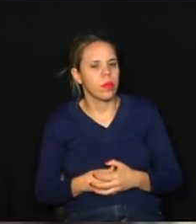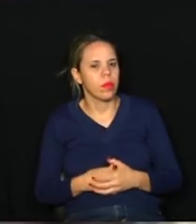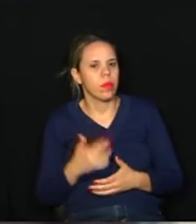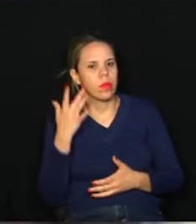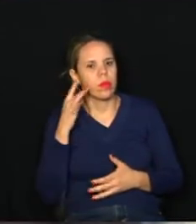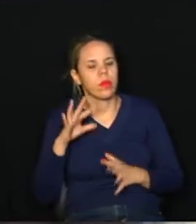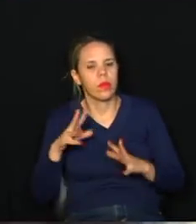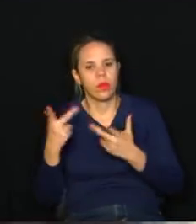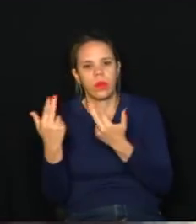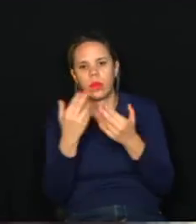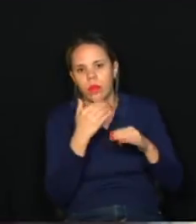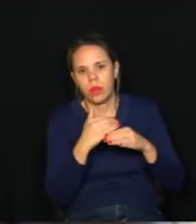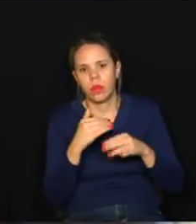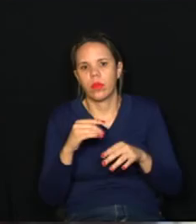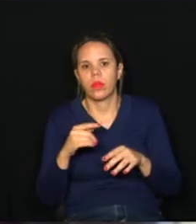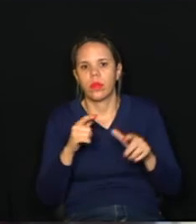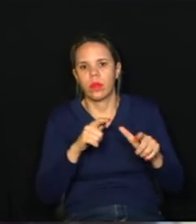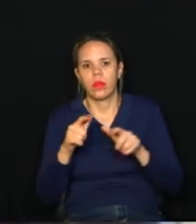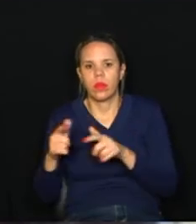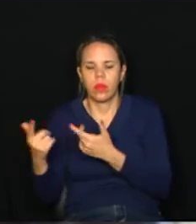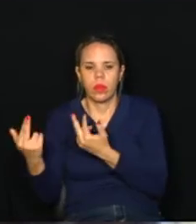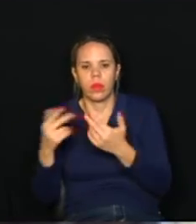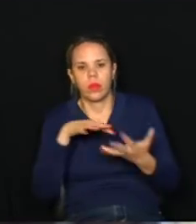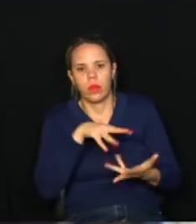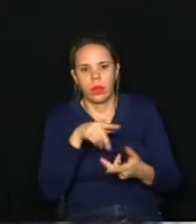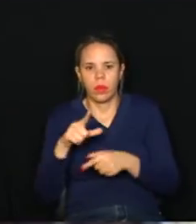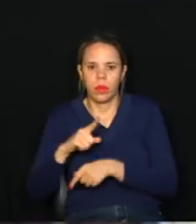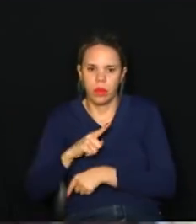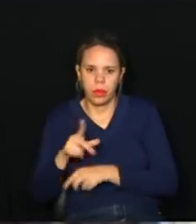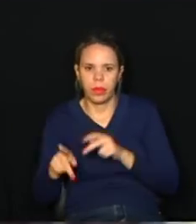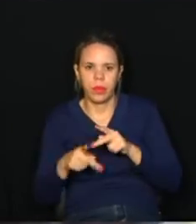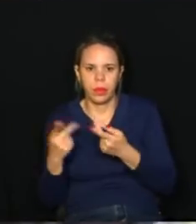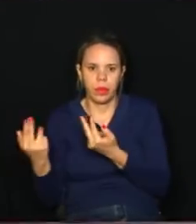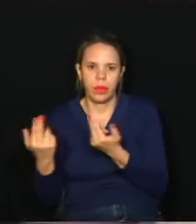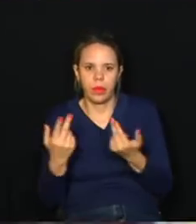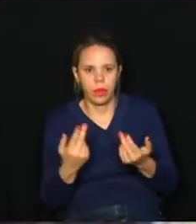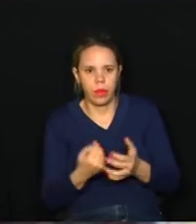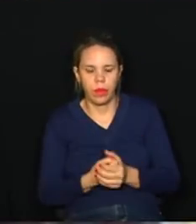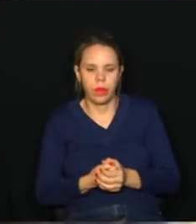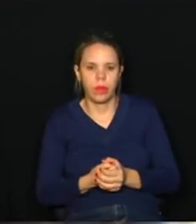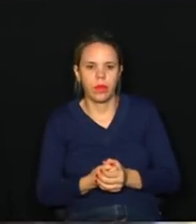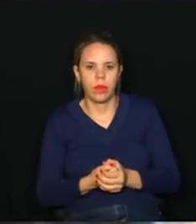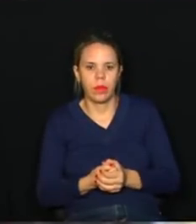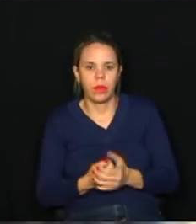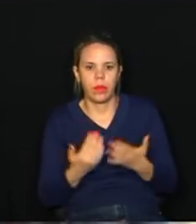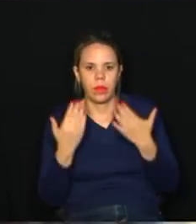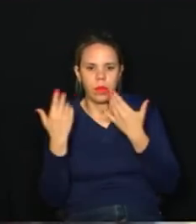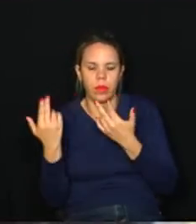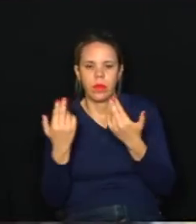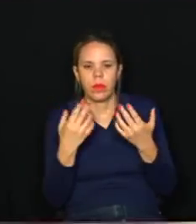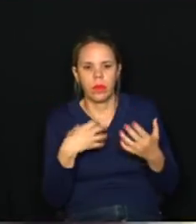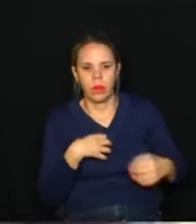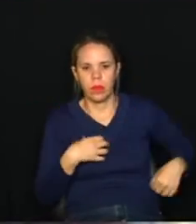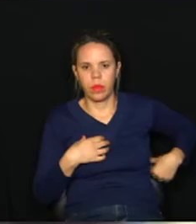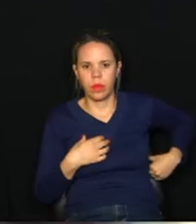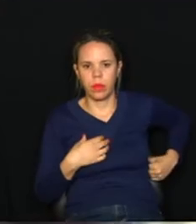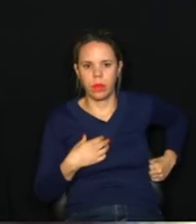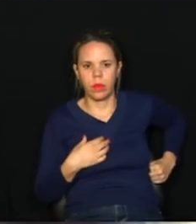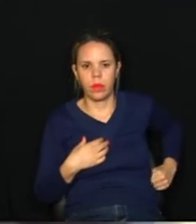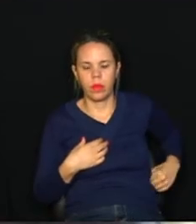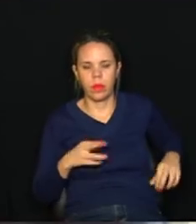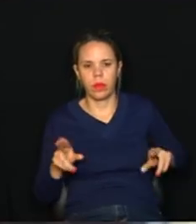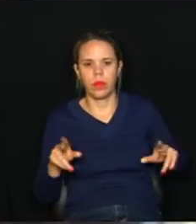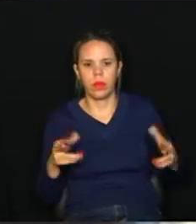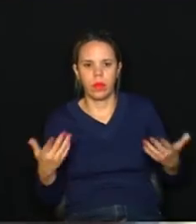generalizar, porque acho que em todos os lugares do mundo tem gente que encara as coisas de formas